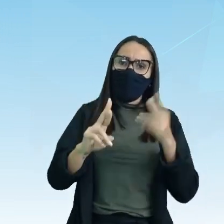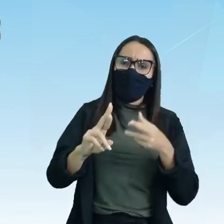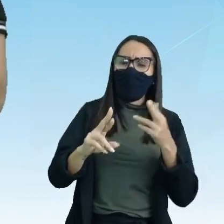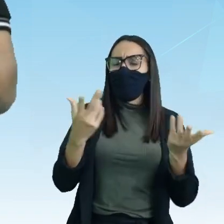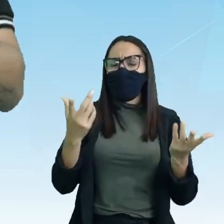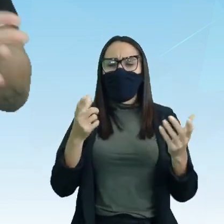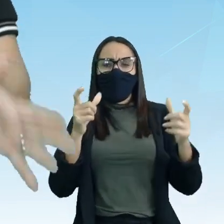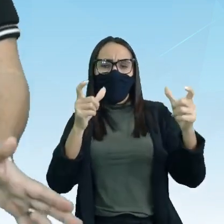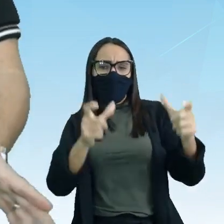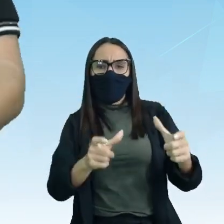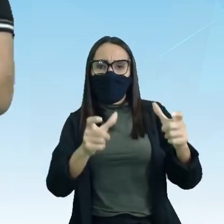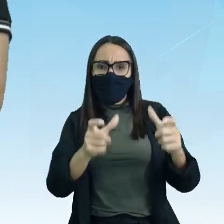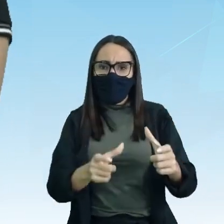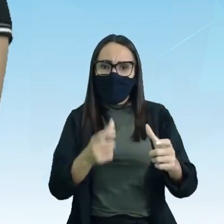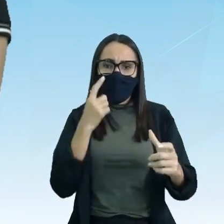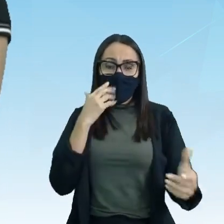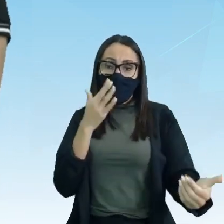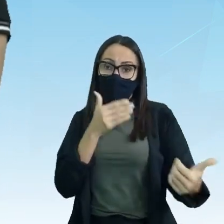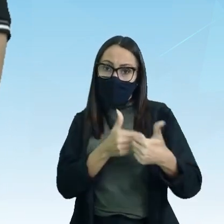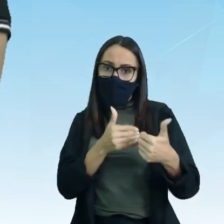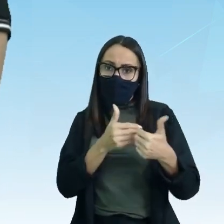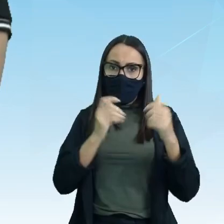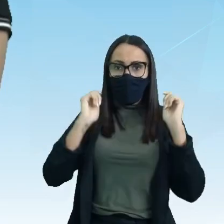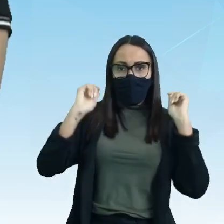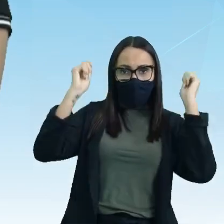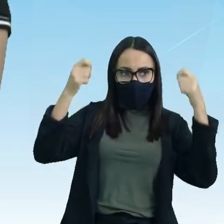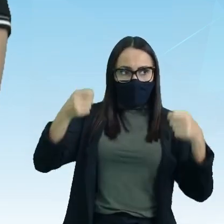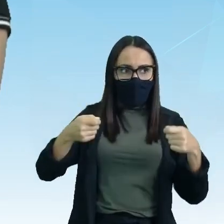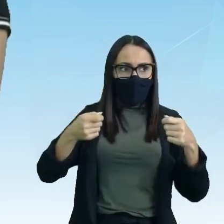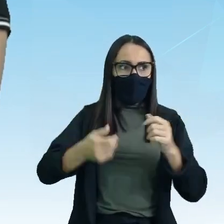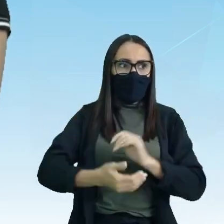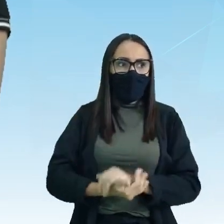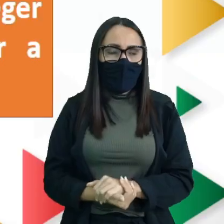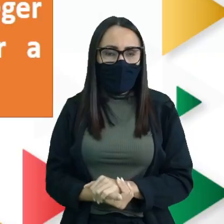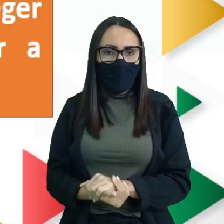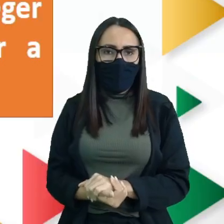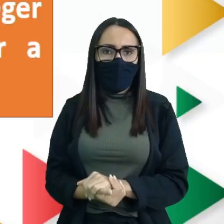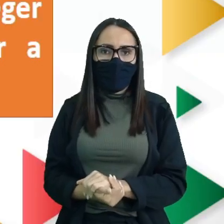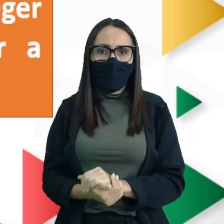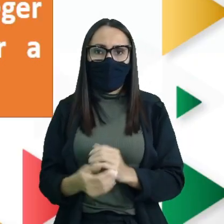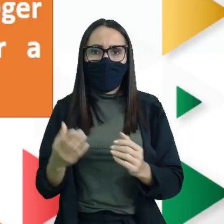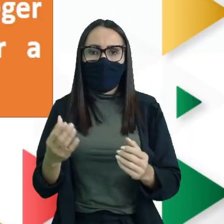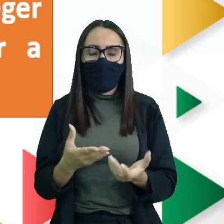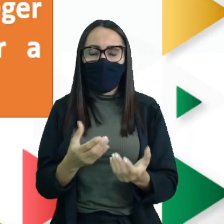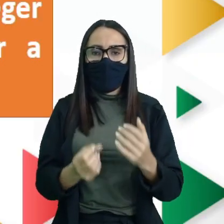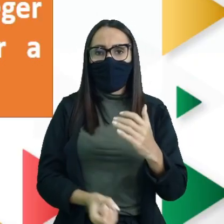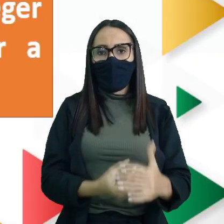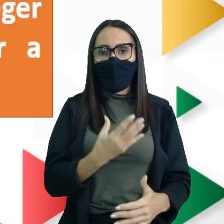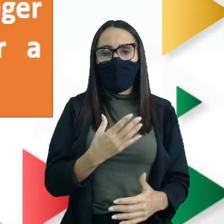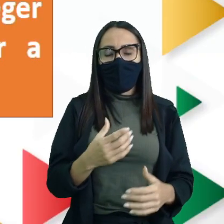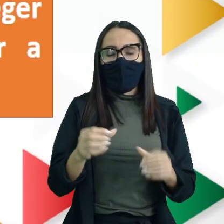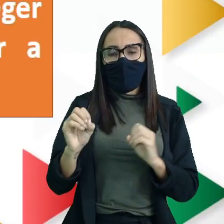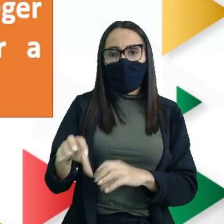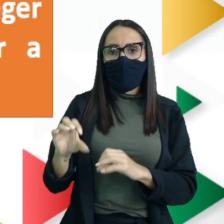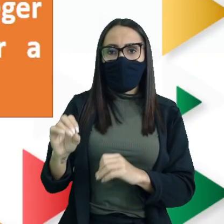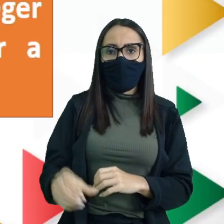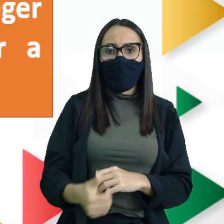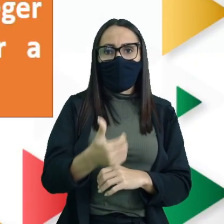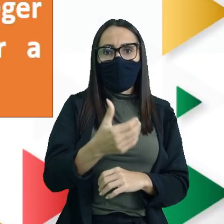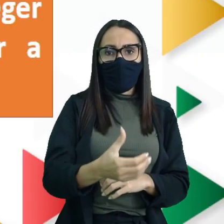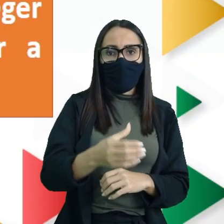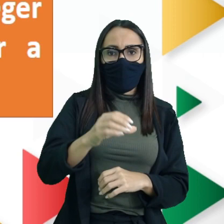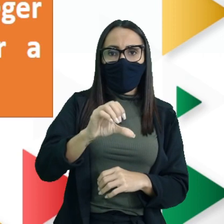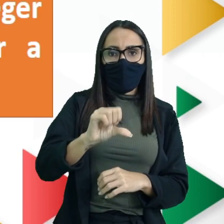fica. Fica próximo ao mercado de São José. Na tela. Está inaugurado em setembro de 1875. O mercado de São José